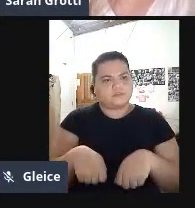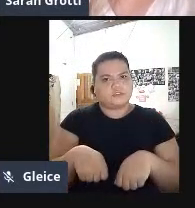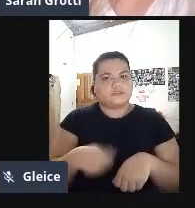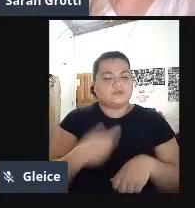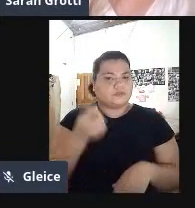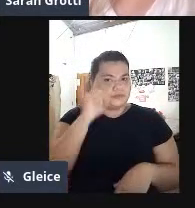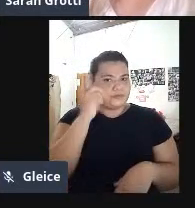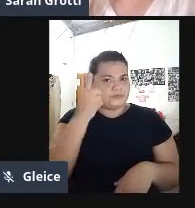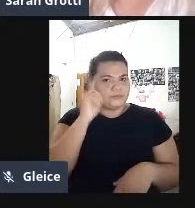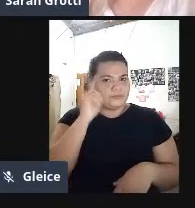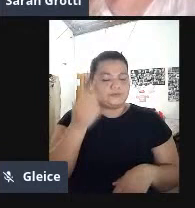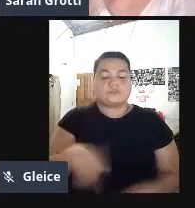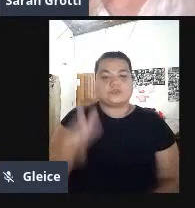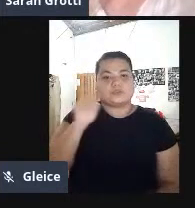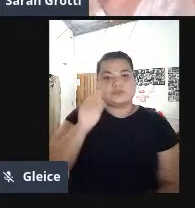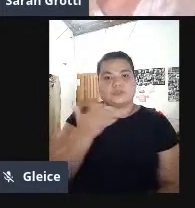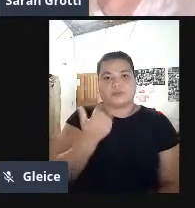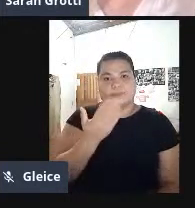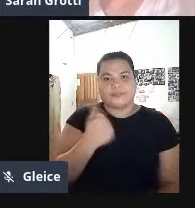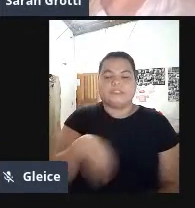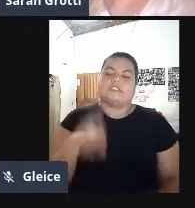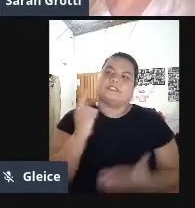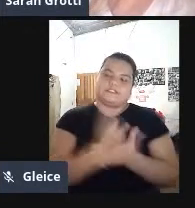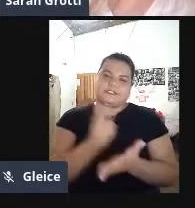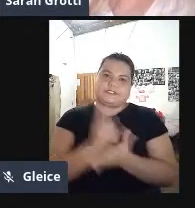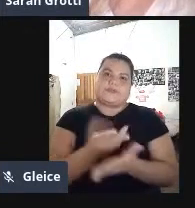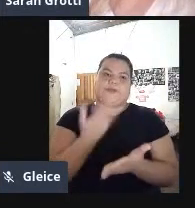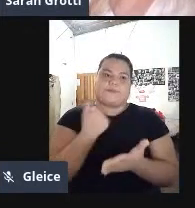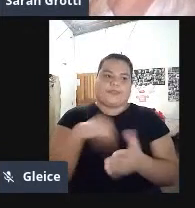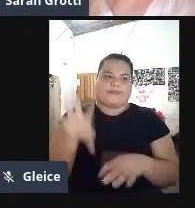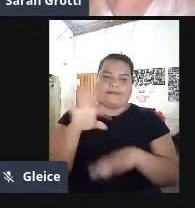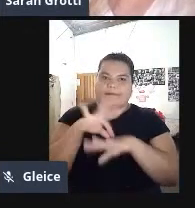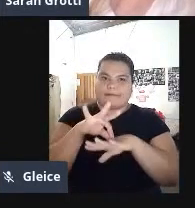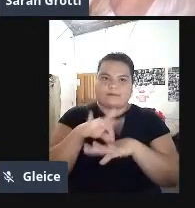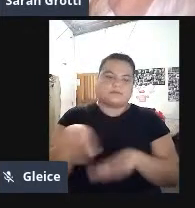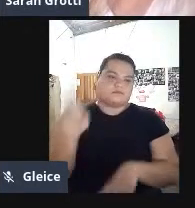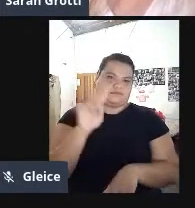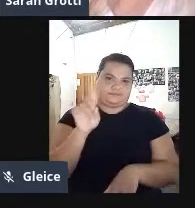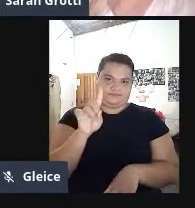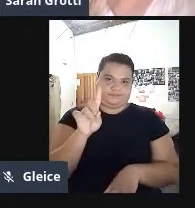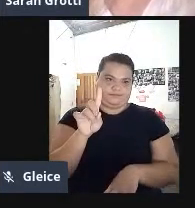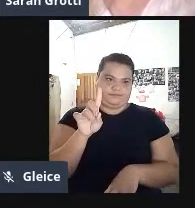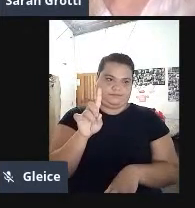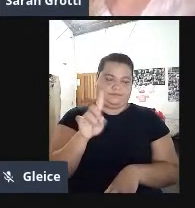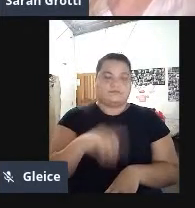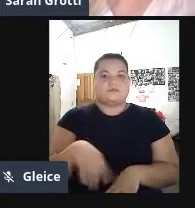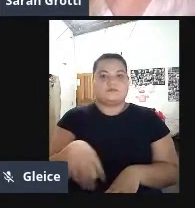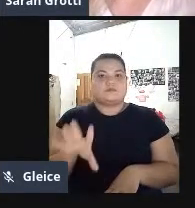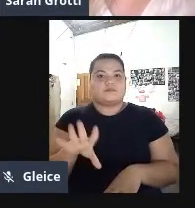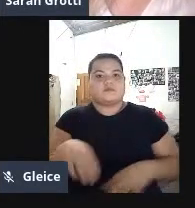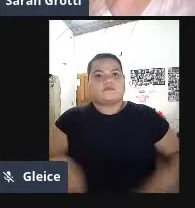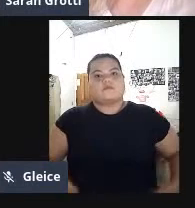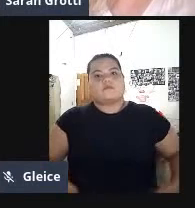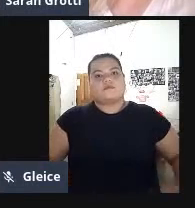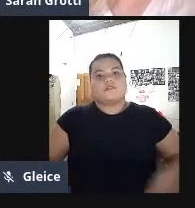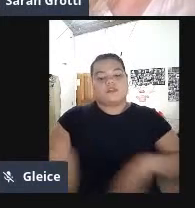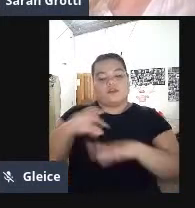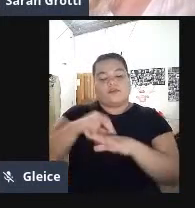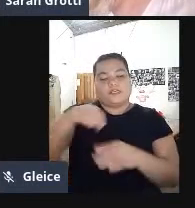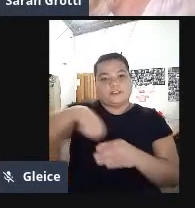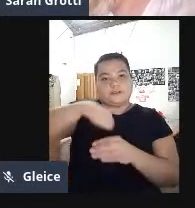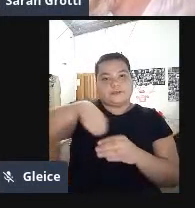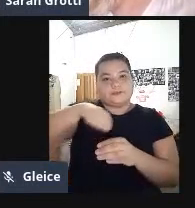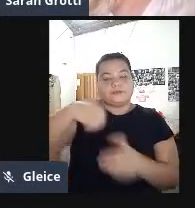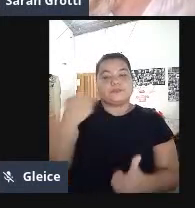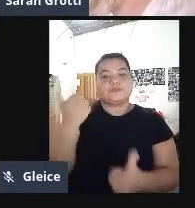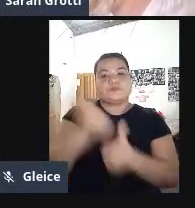dia, não precisa estar comendo carne. Carne cozida, 80 gramas de carne cozida, pode